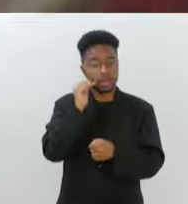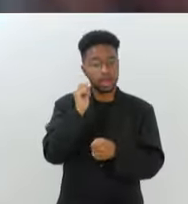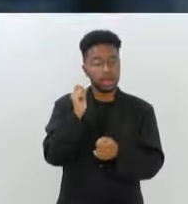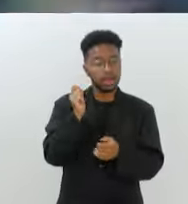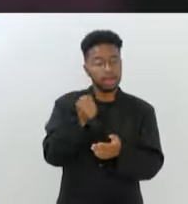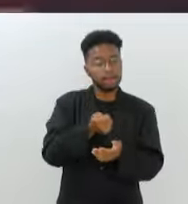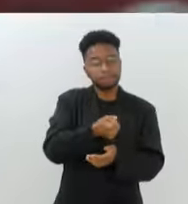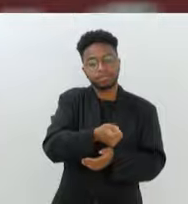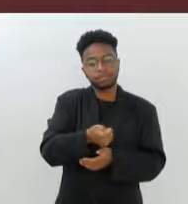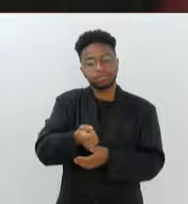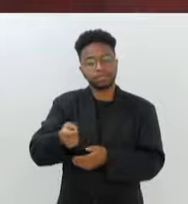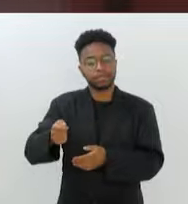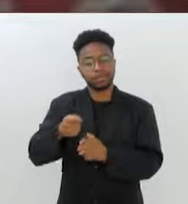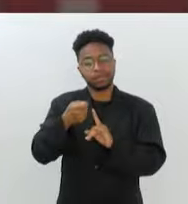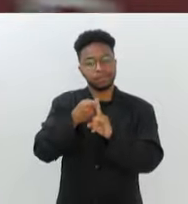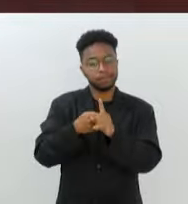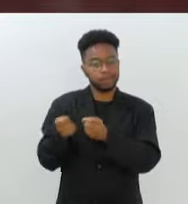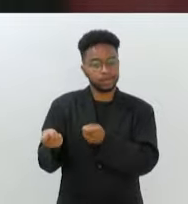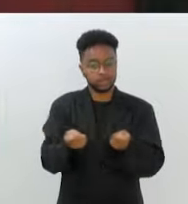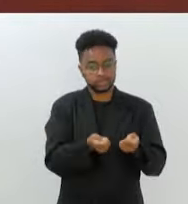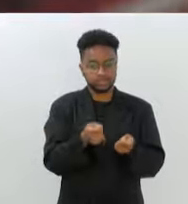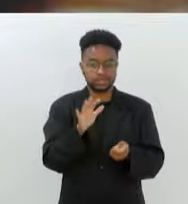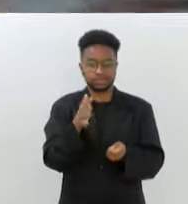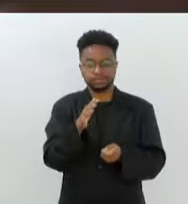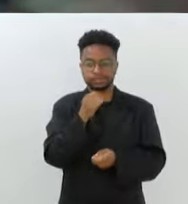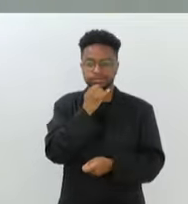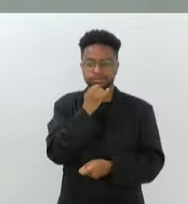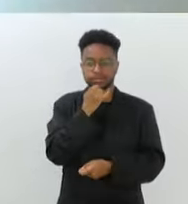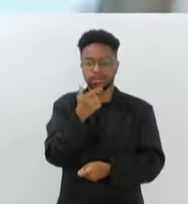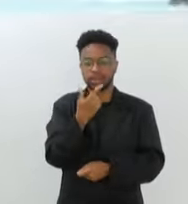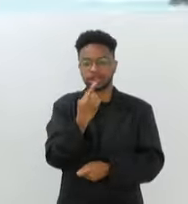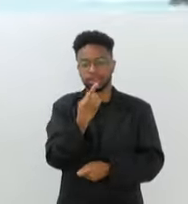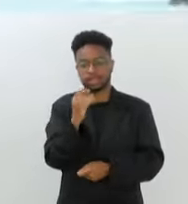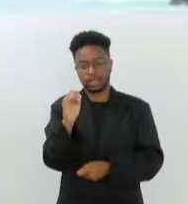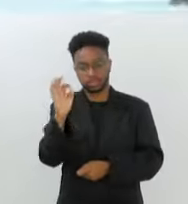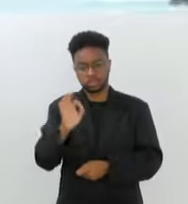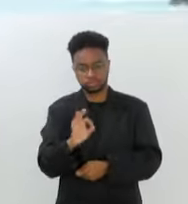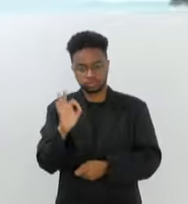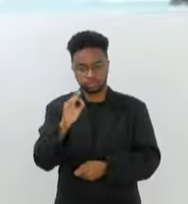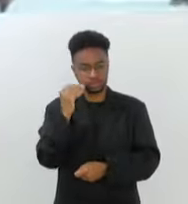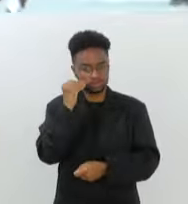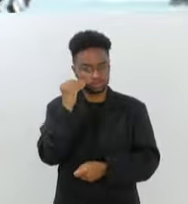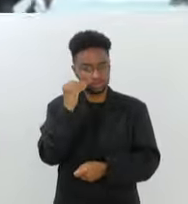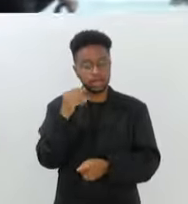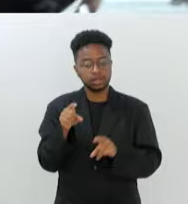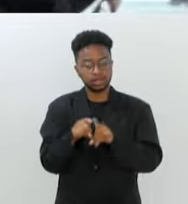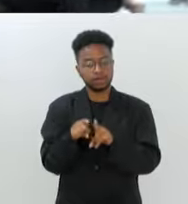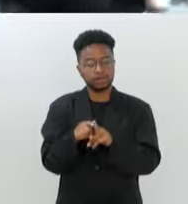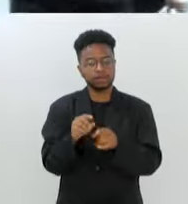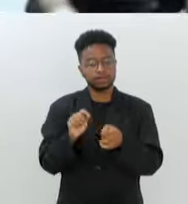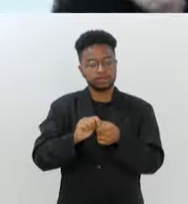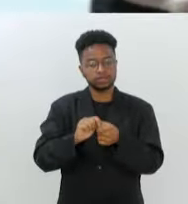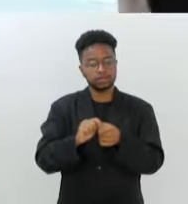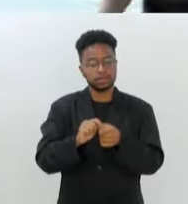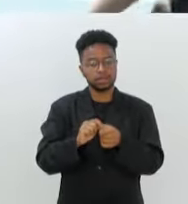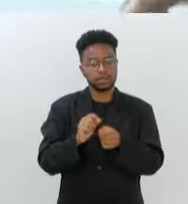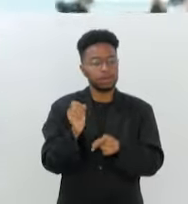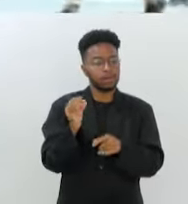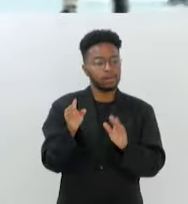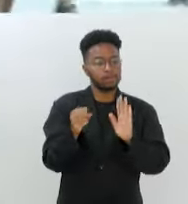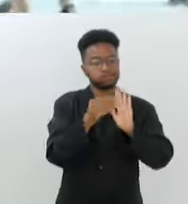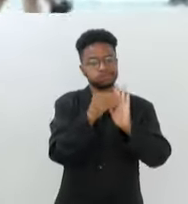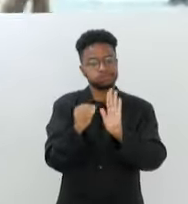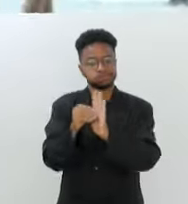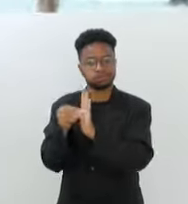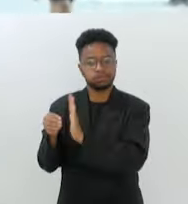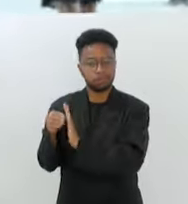seja, pegar uma parte do quanto você ganhou, pelo menos uns 10%, começando com isso, e ir fazendo os aportes na sua conta, seja